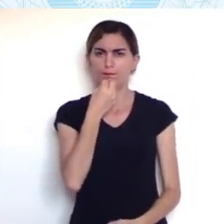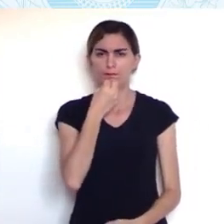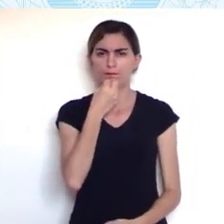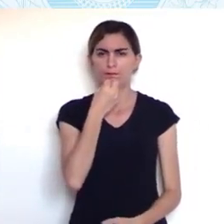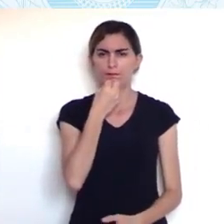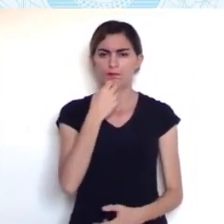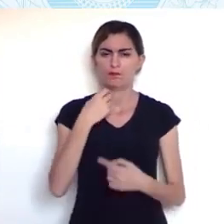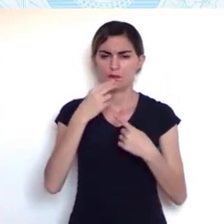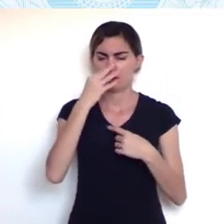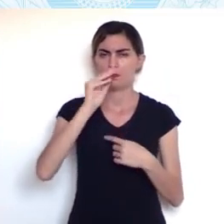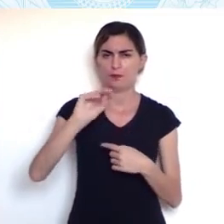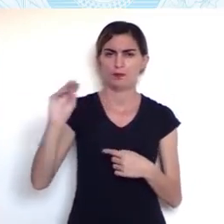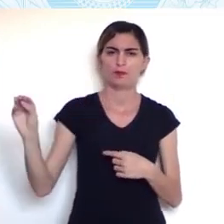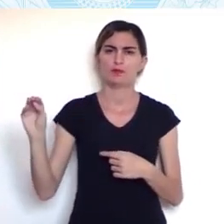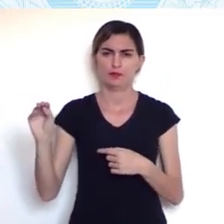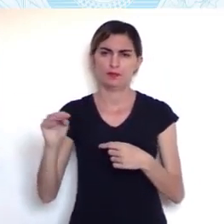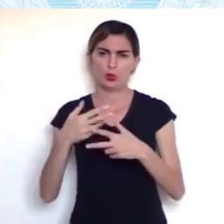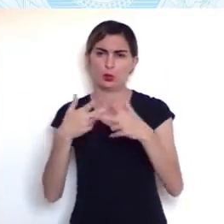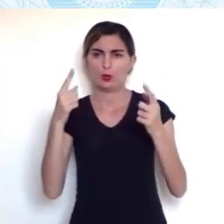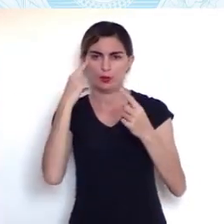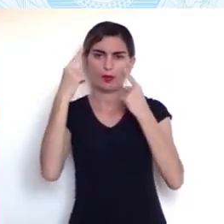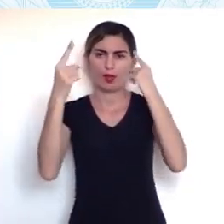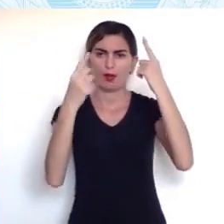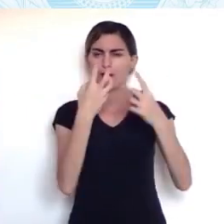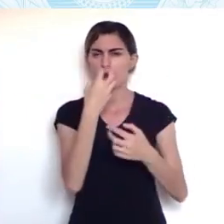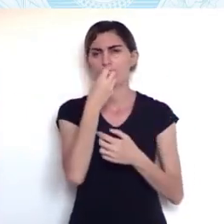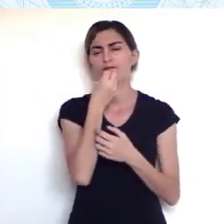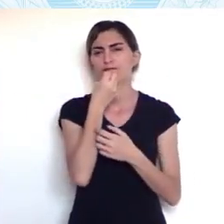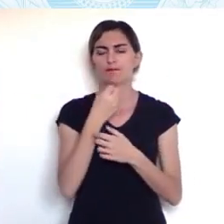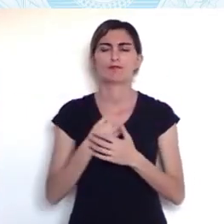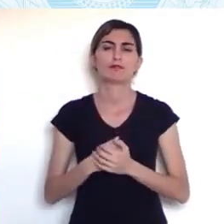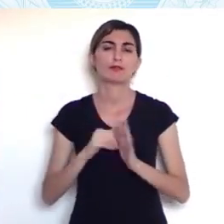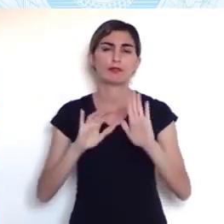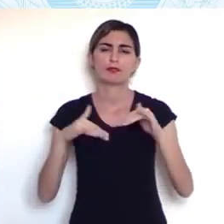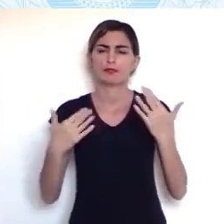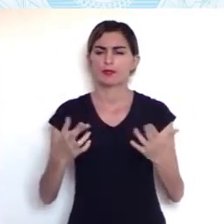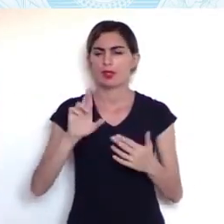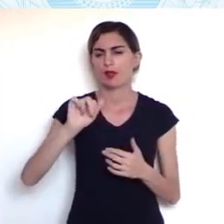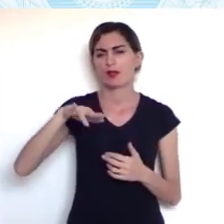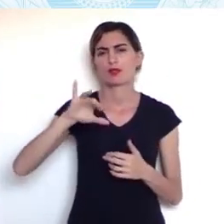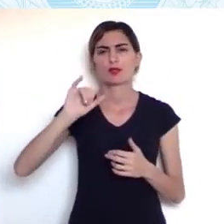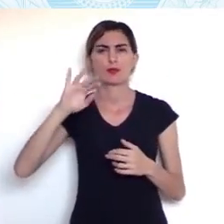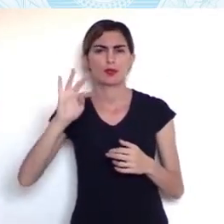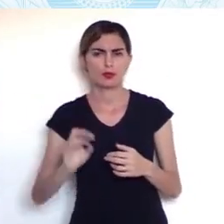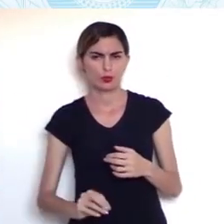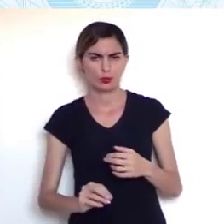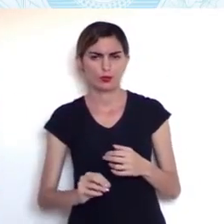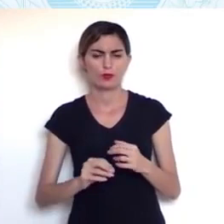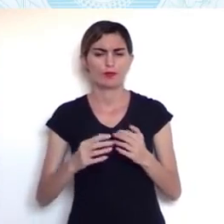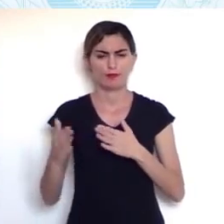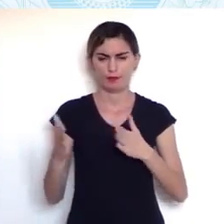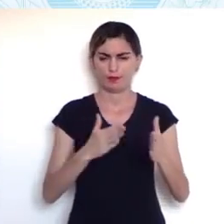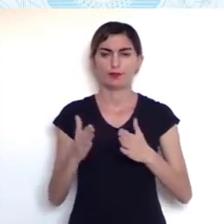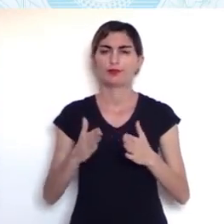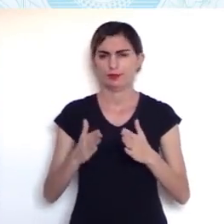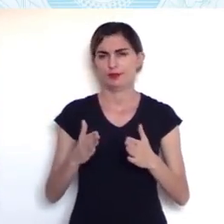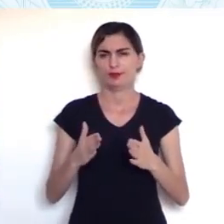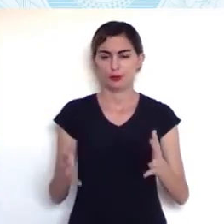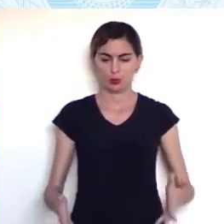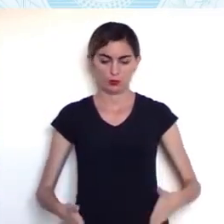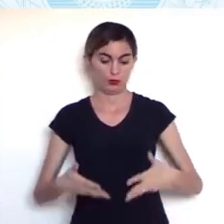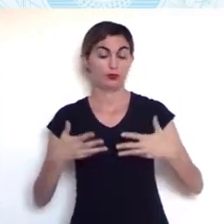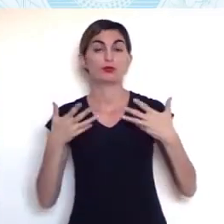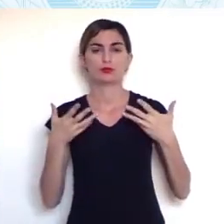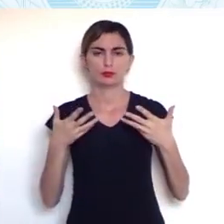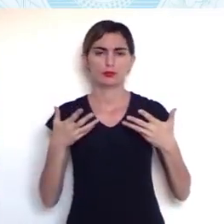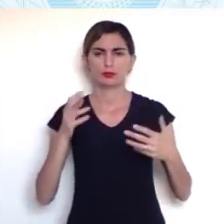negou as suas ideias. Então o Renascimento, esse glamour